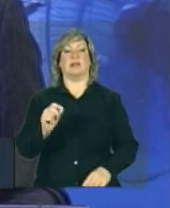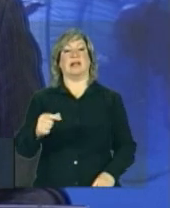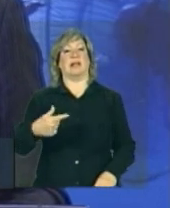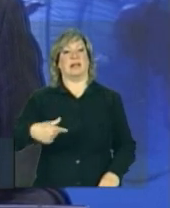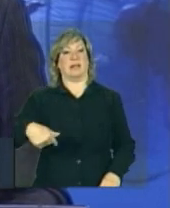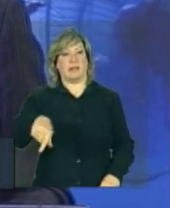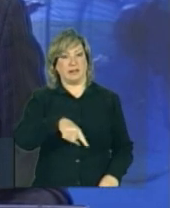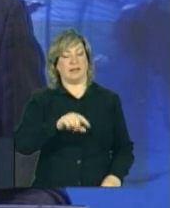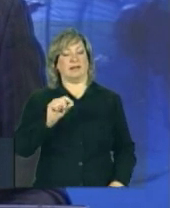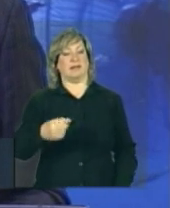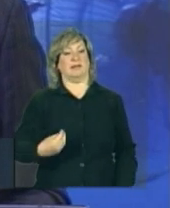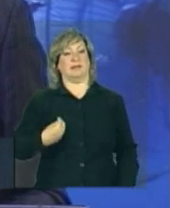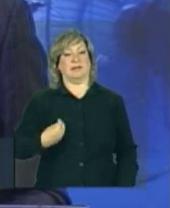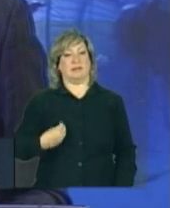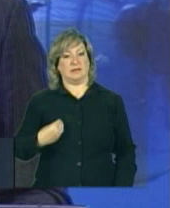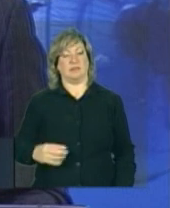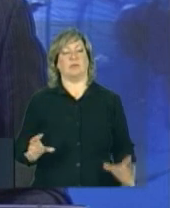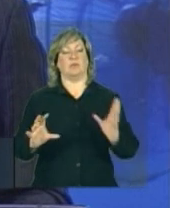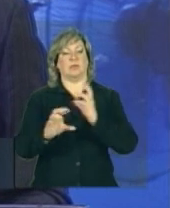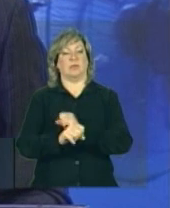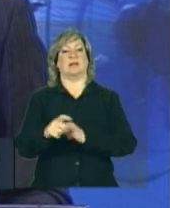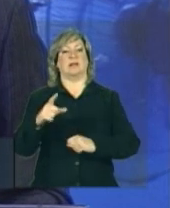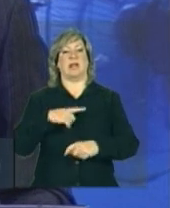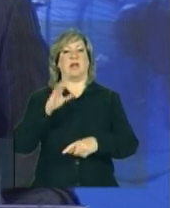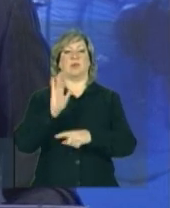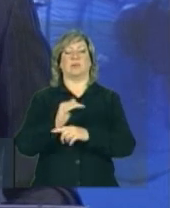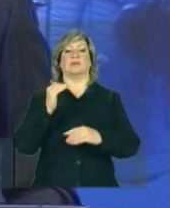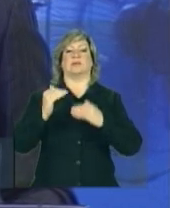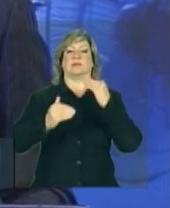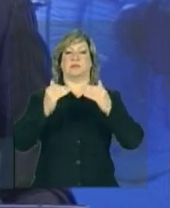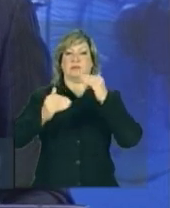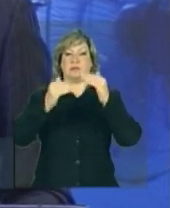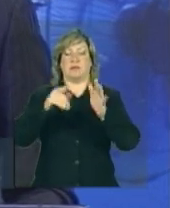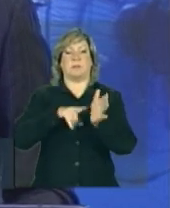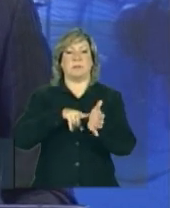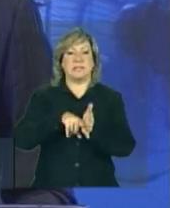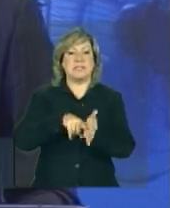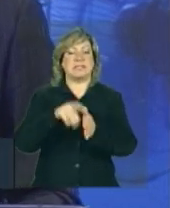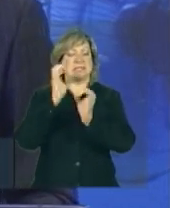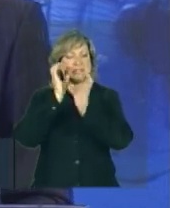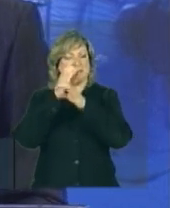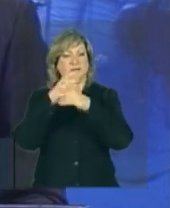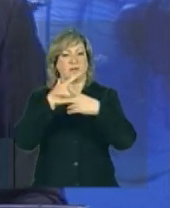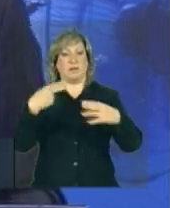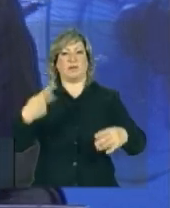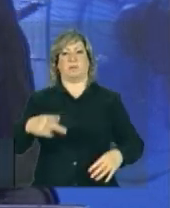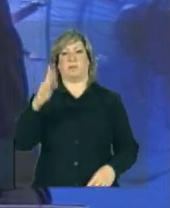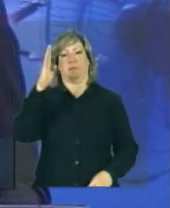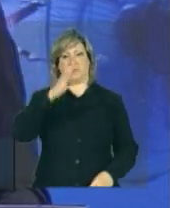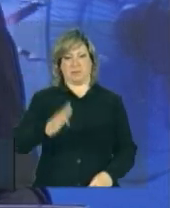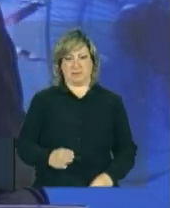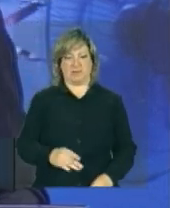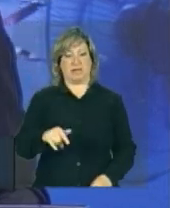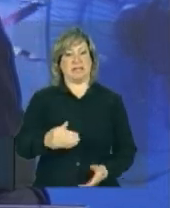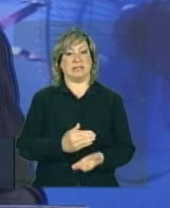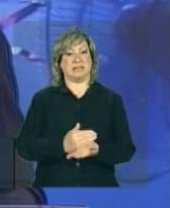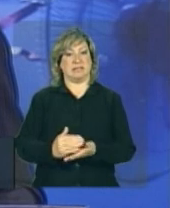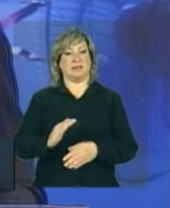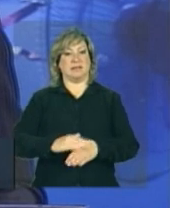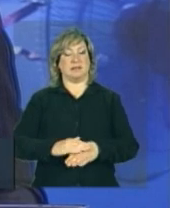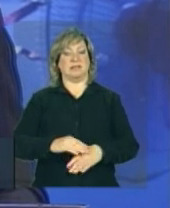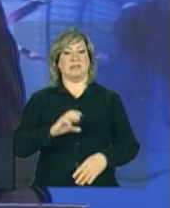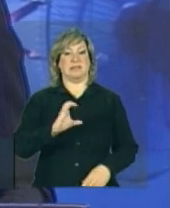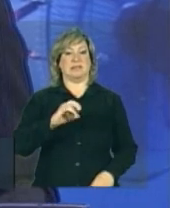existência, sem dúvida, tem contribuído para o desenvolvimento da pesquisa científica no Brasil. Uma iniciativa